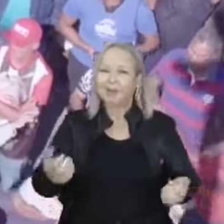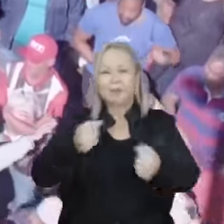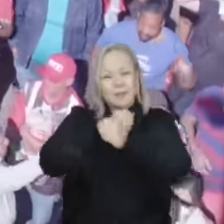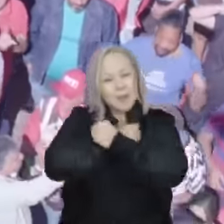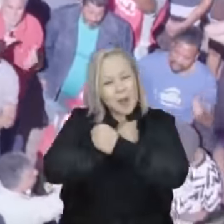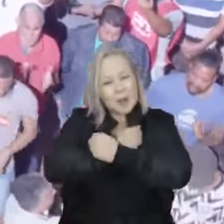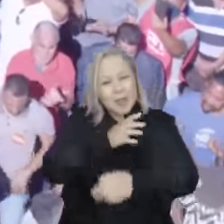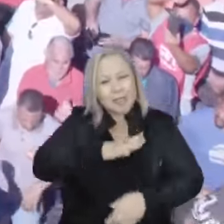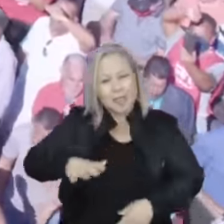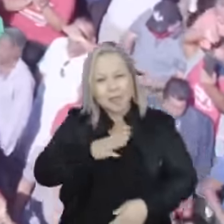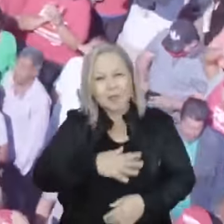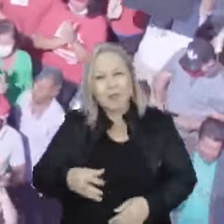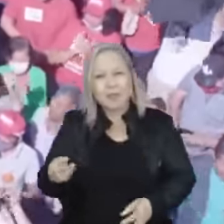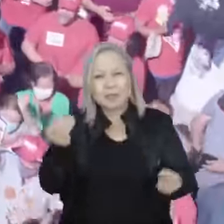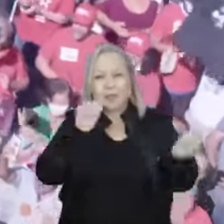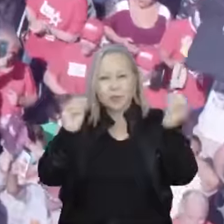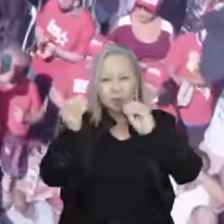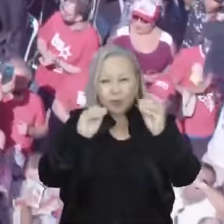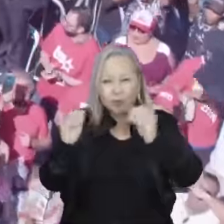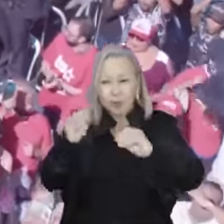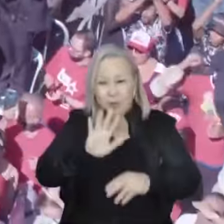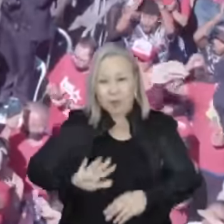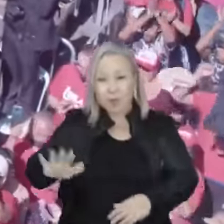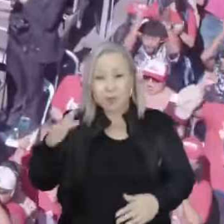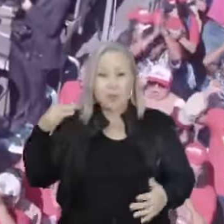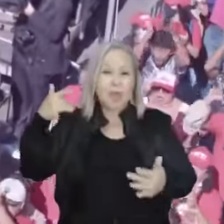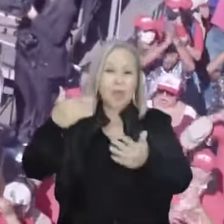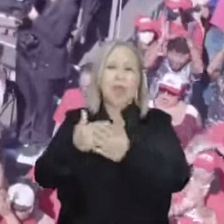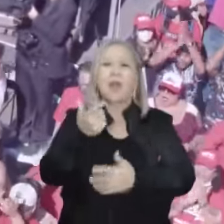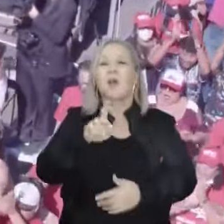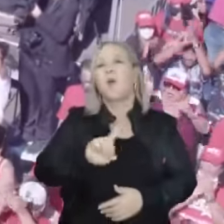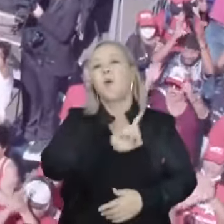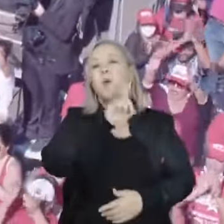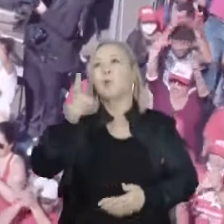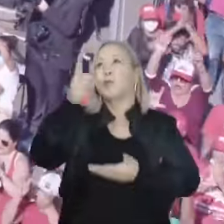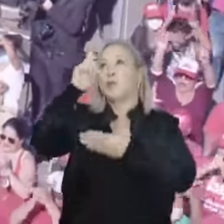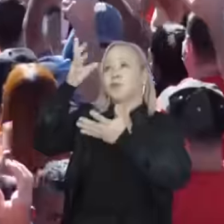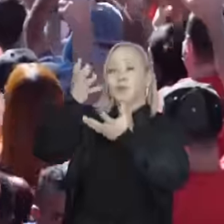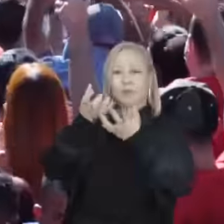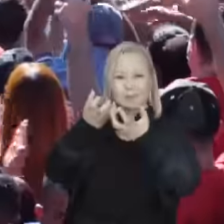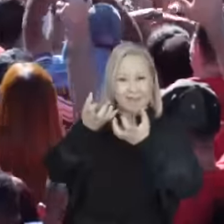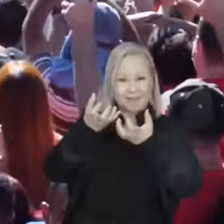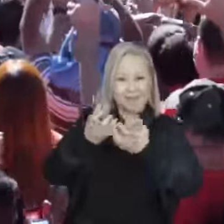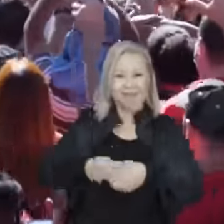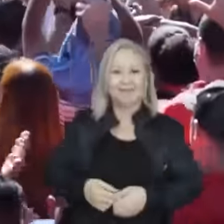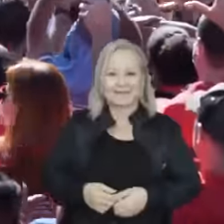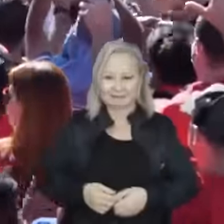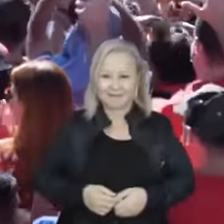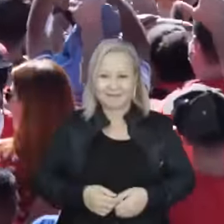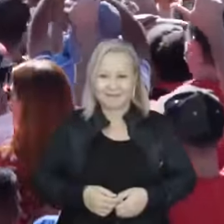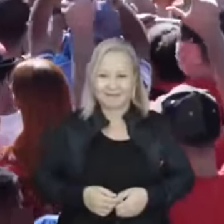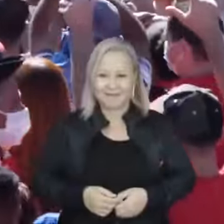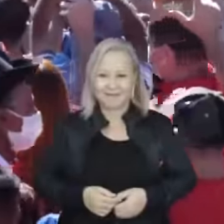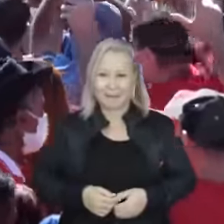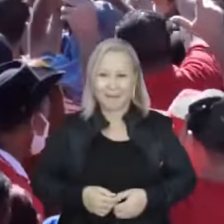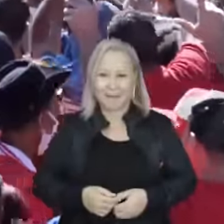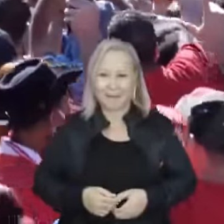beijo no coração e até outro dia, se Deus quiser. Vem cá, Dadi.